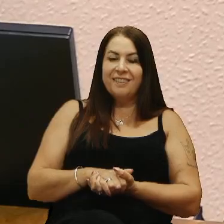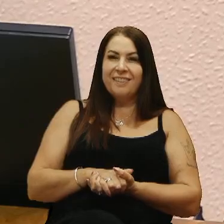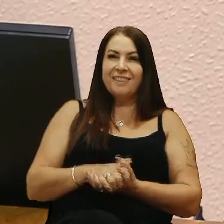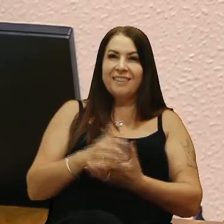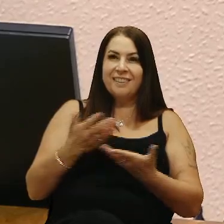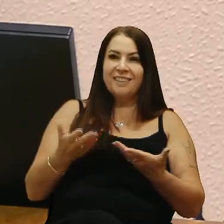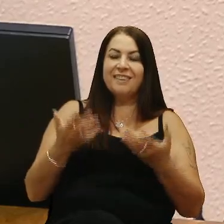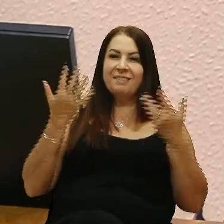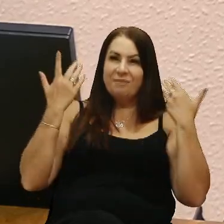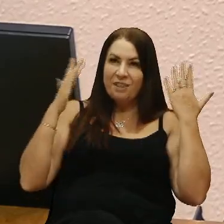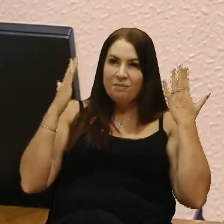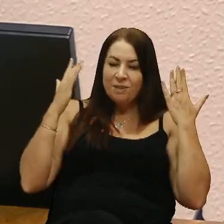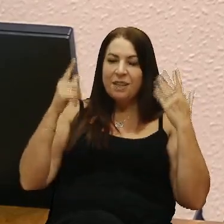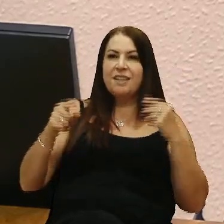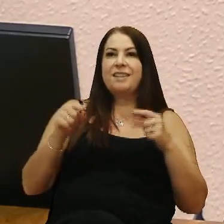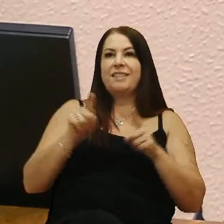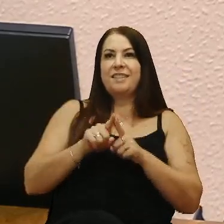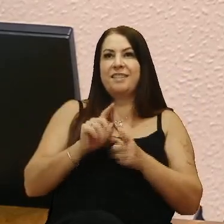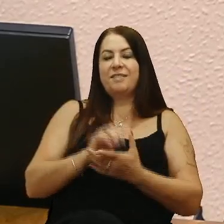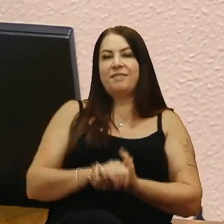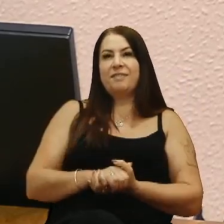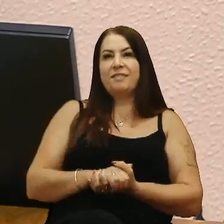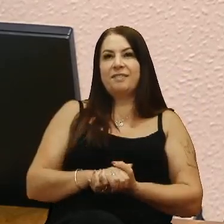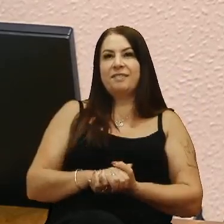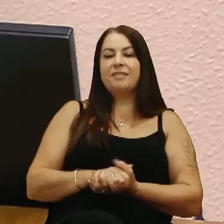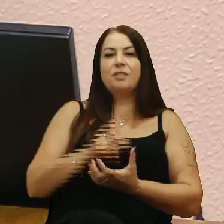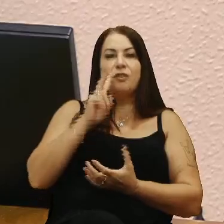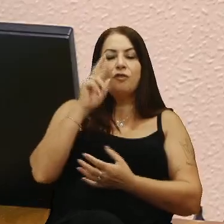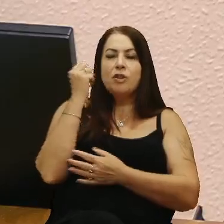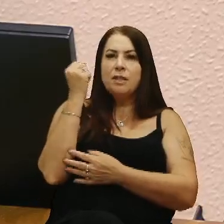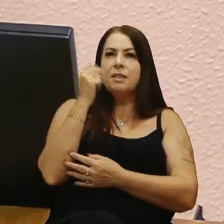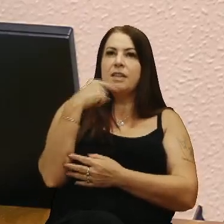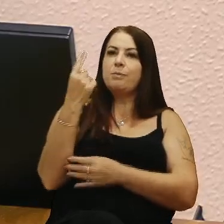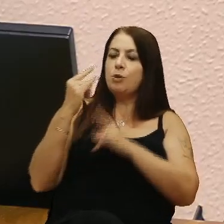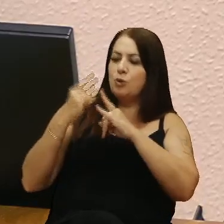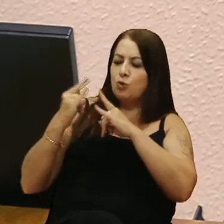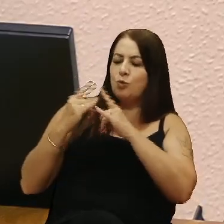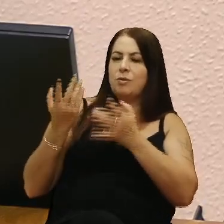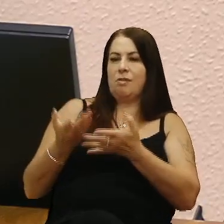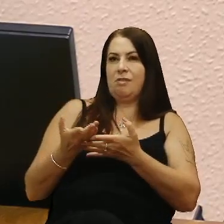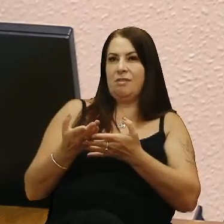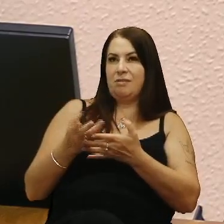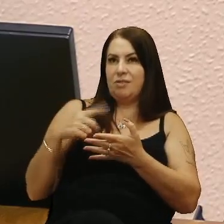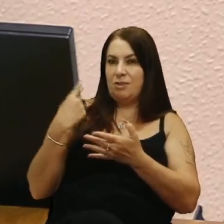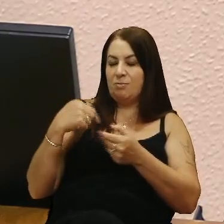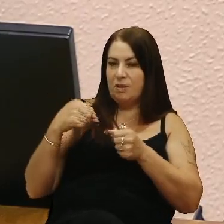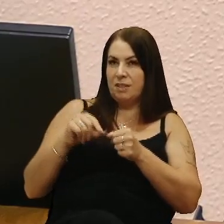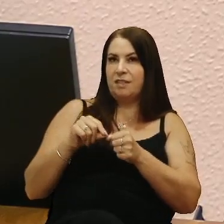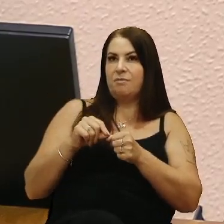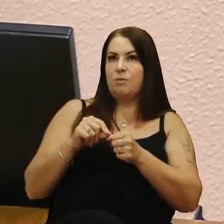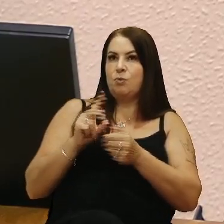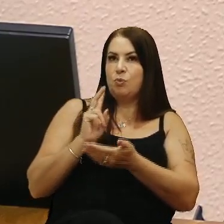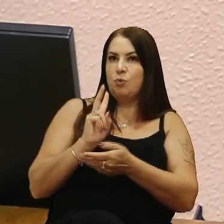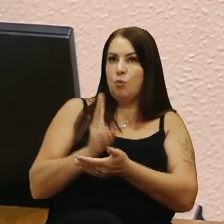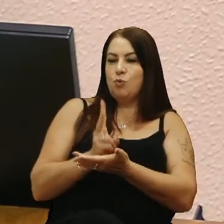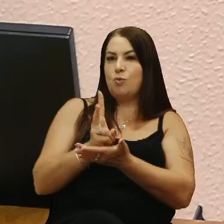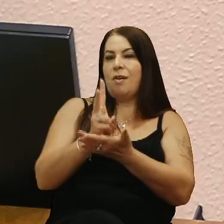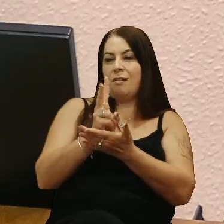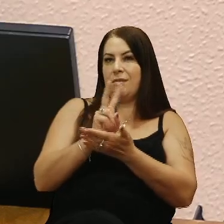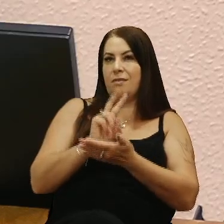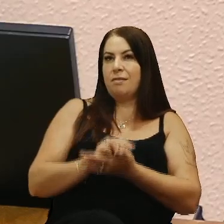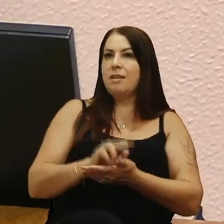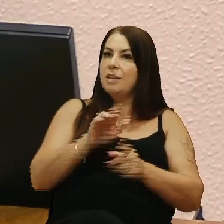mas parabenizar a Vossa Excelência é isso, sabe? É fortalecimento das instituições que nós precisamos preservar e